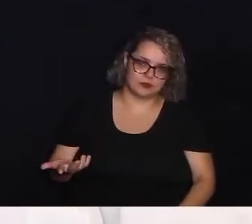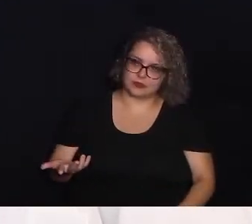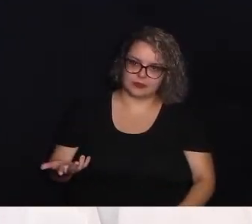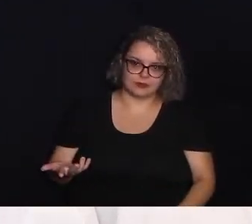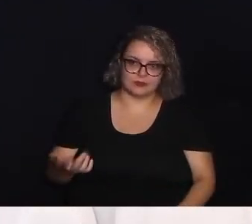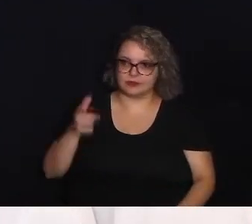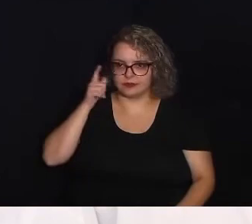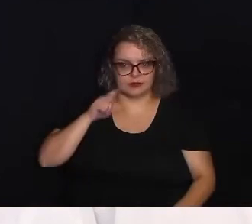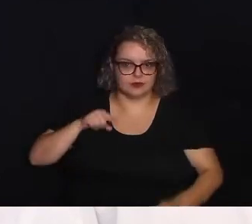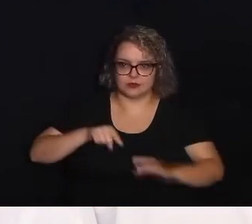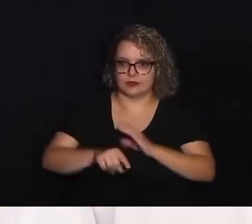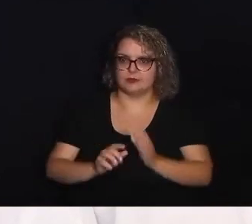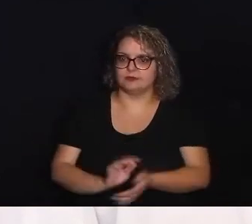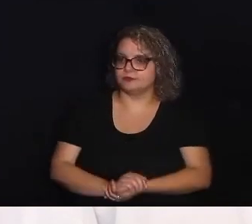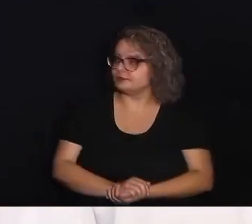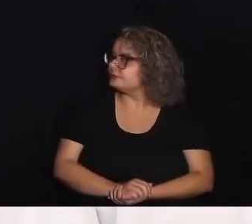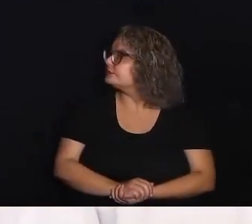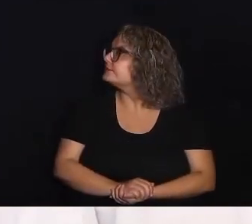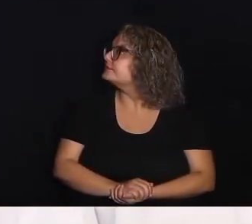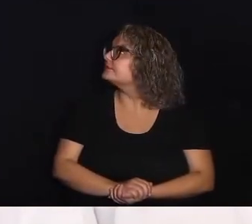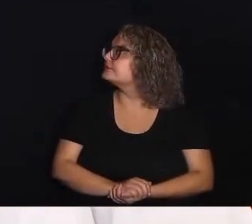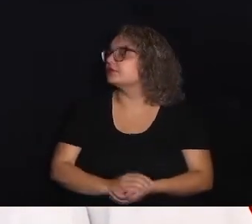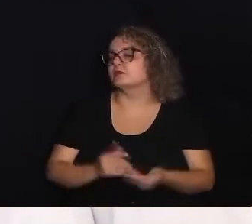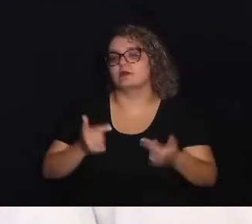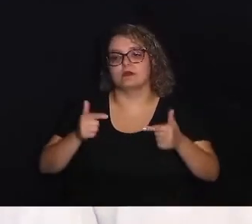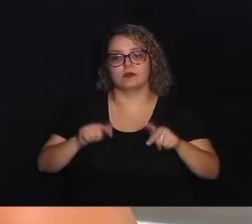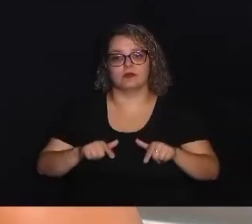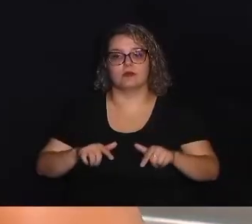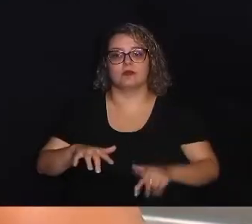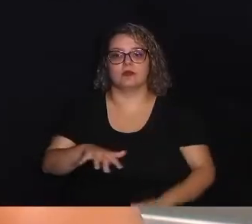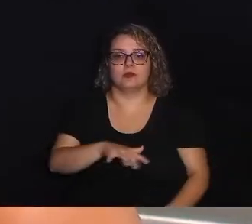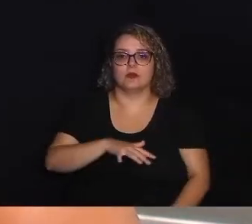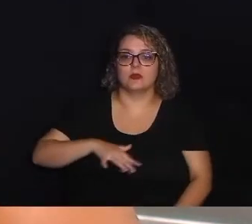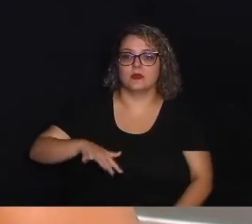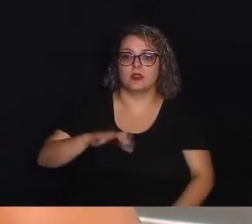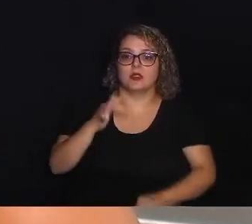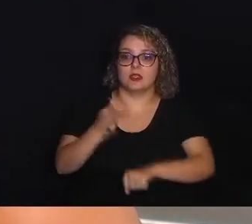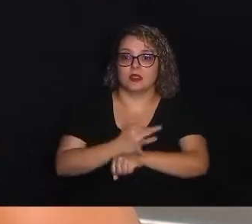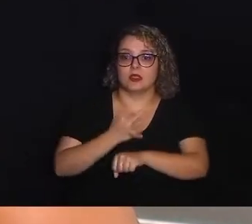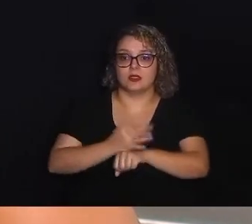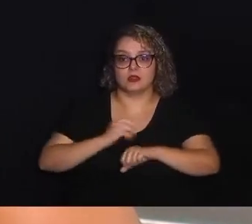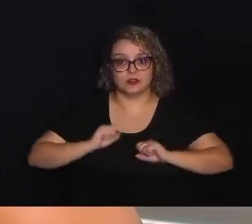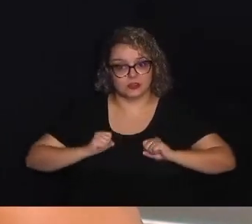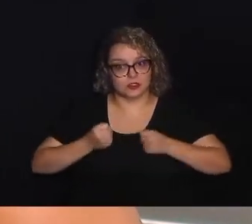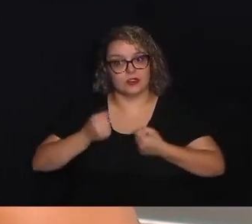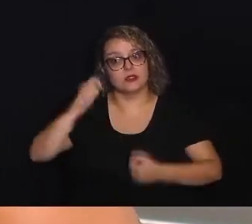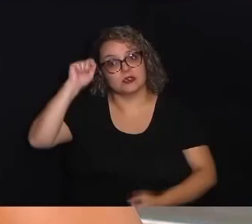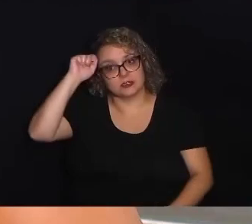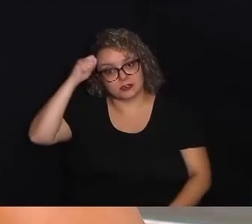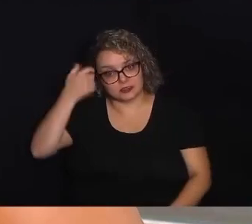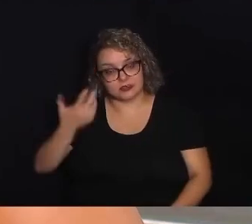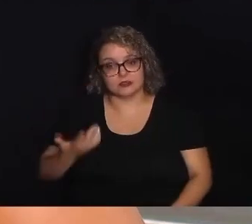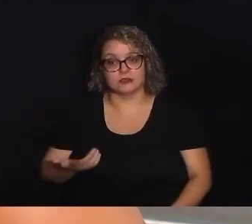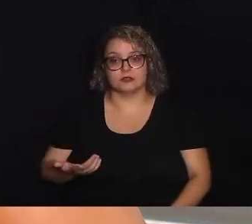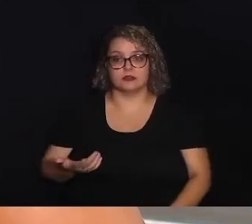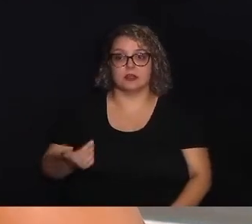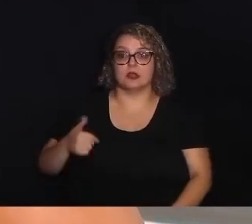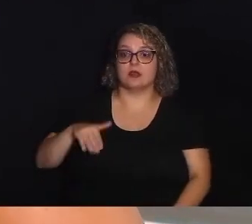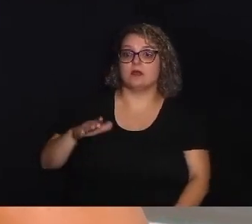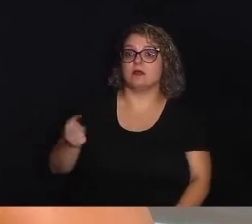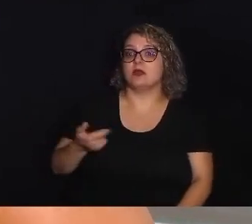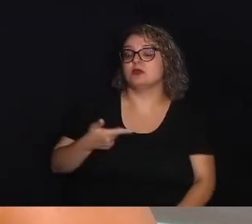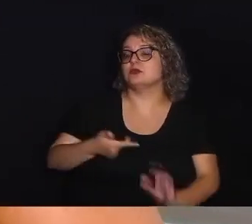educação e se não houver isso a gente não avança além de ser um espaço um território de resistência